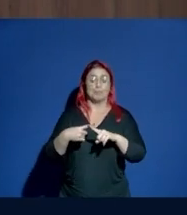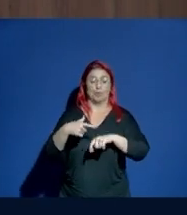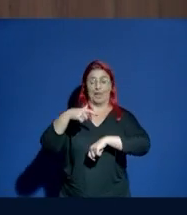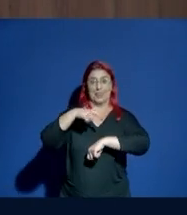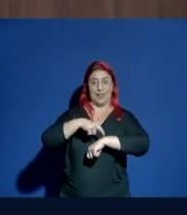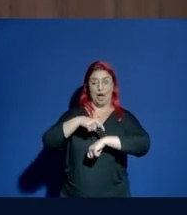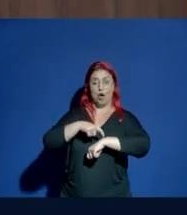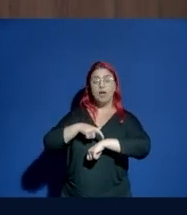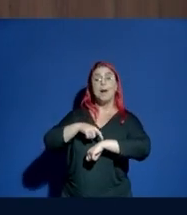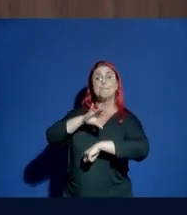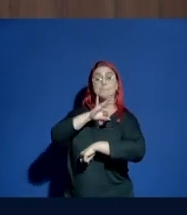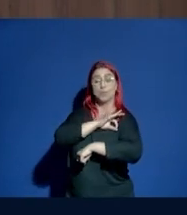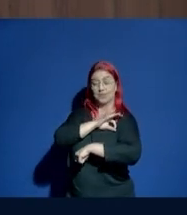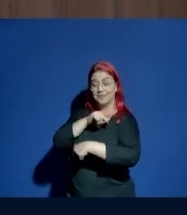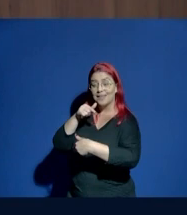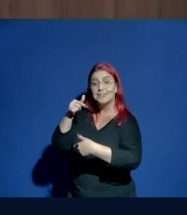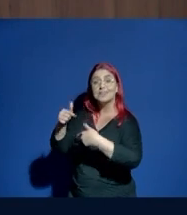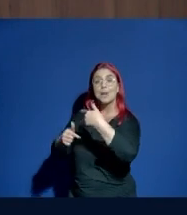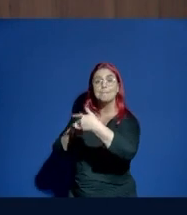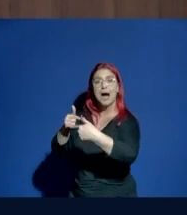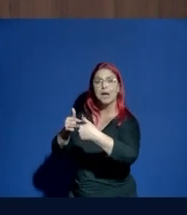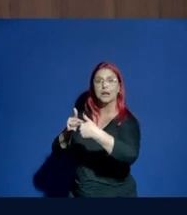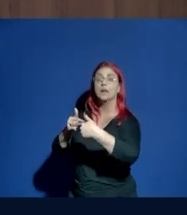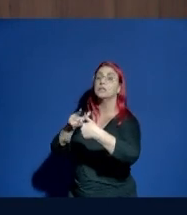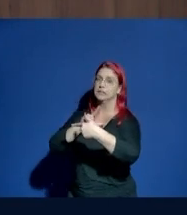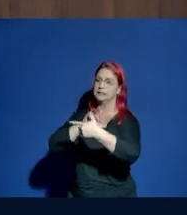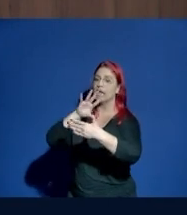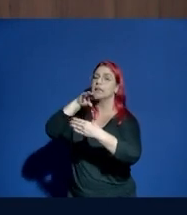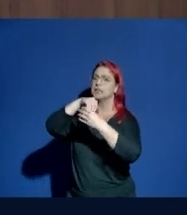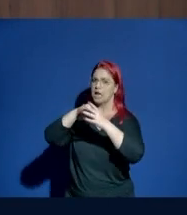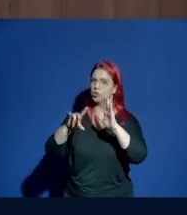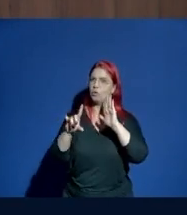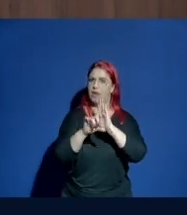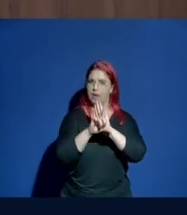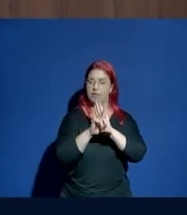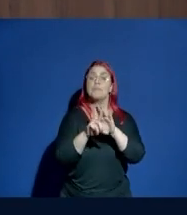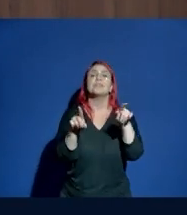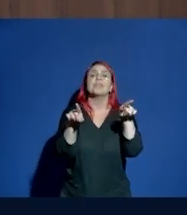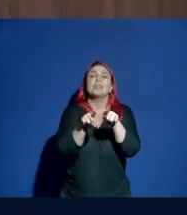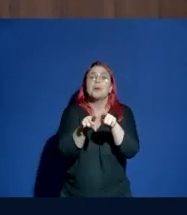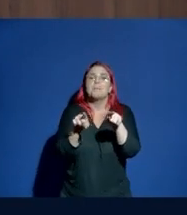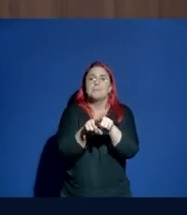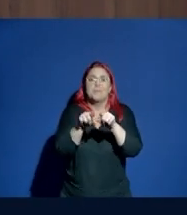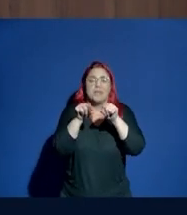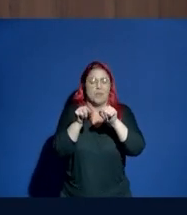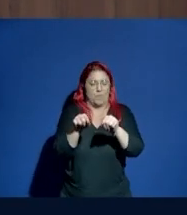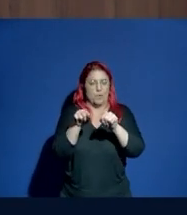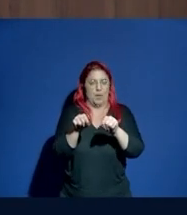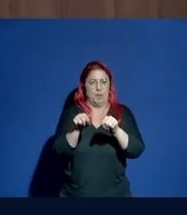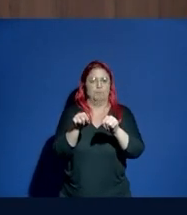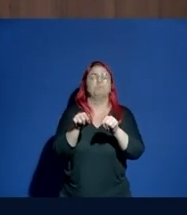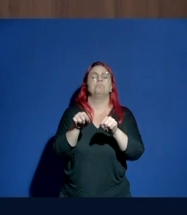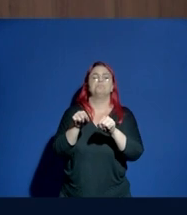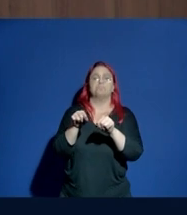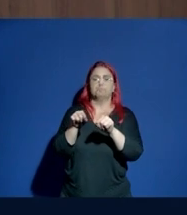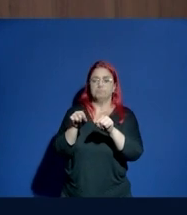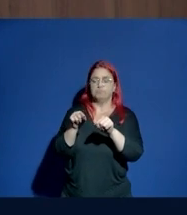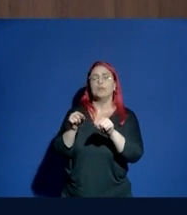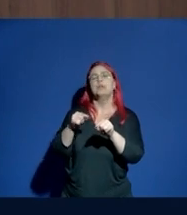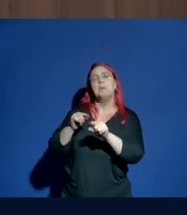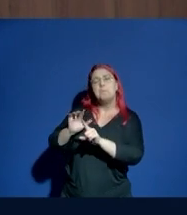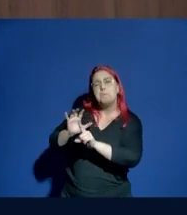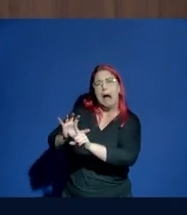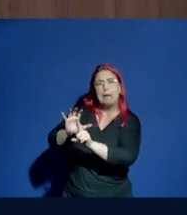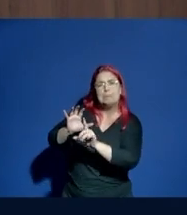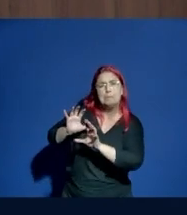a polícia trabalhar dentro dos limites da Lei e ao mesmo tempo é pressionamos para que haja resultado